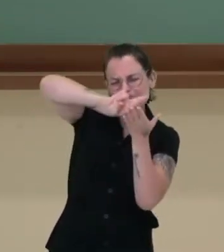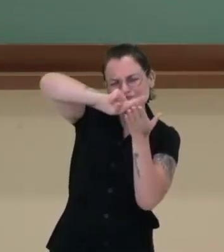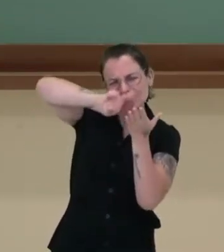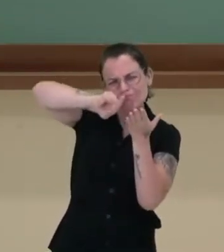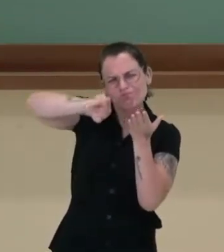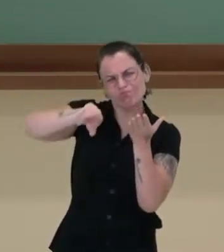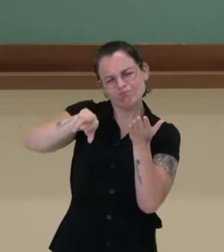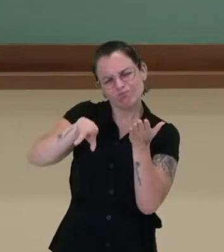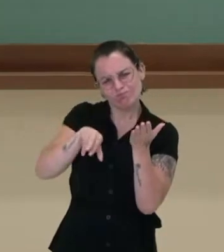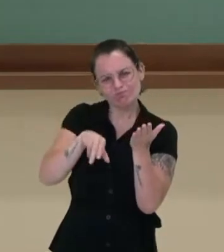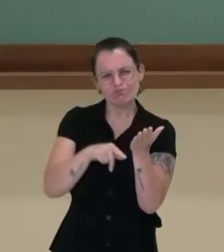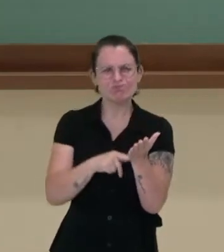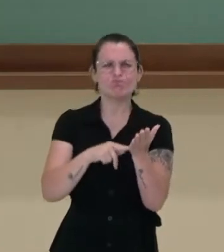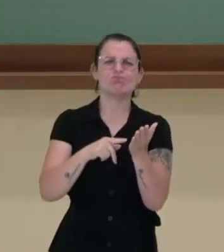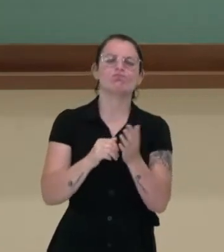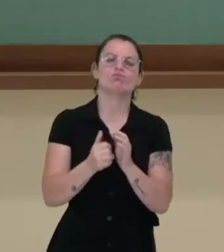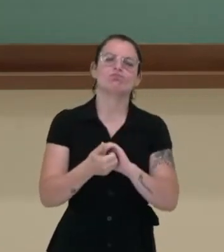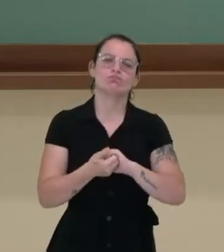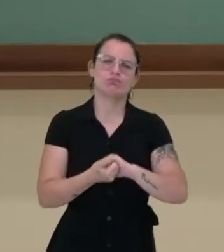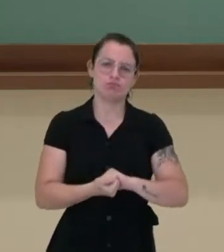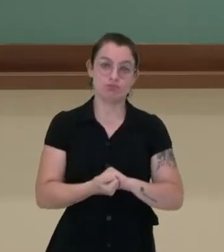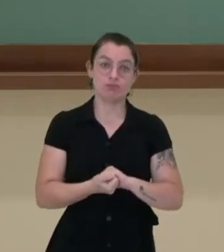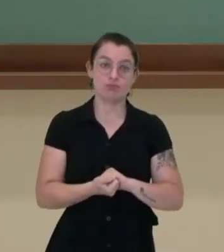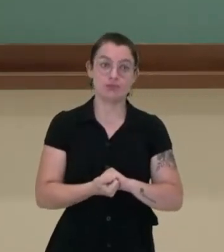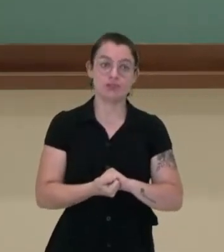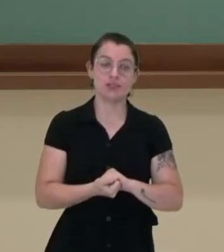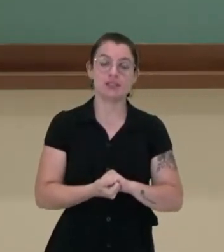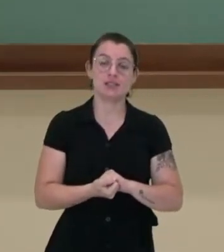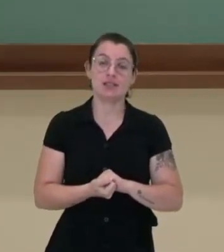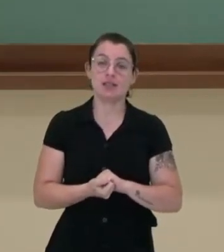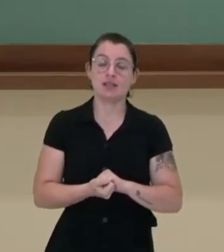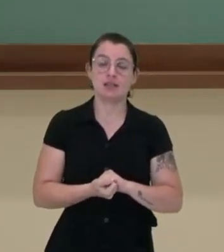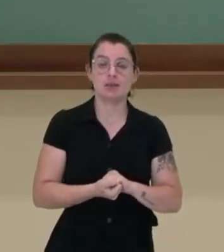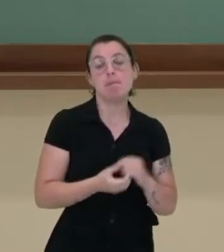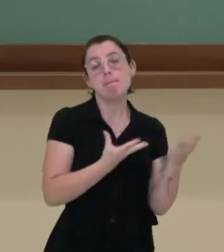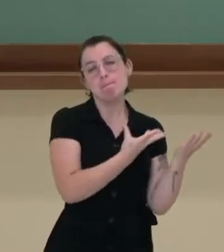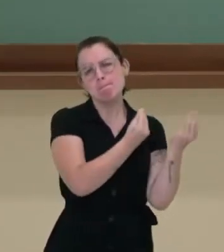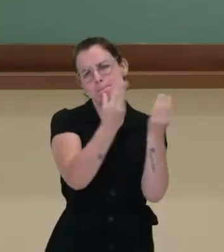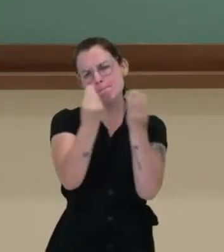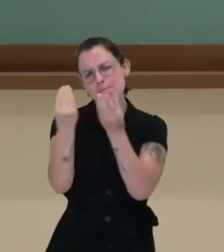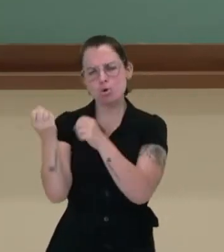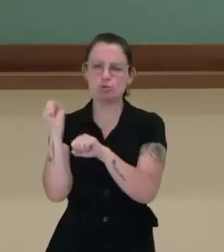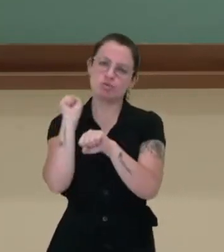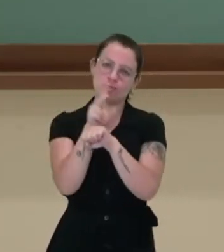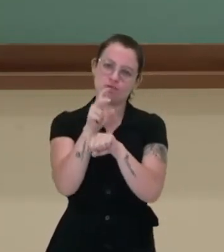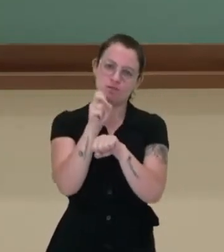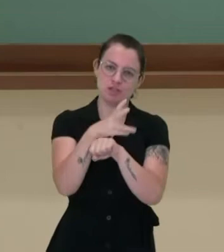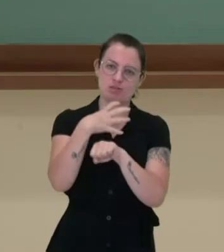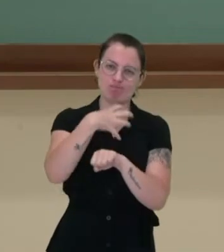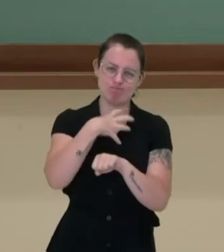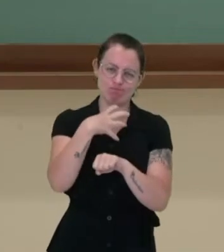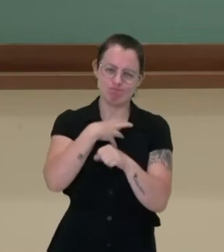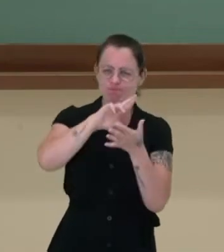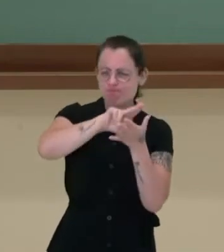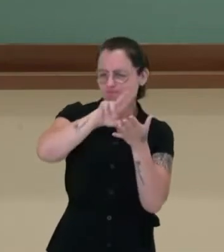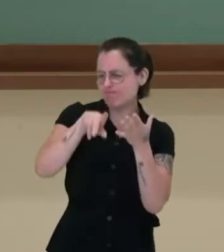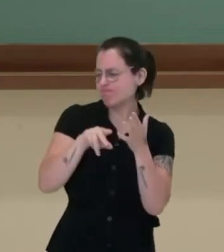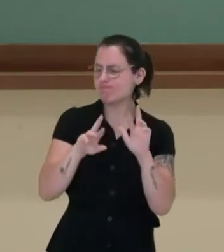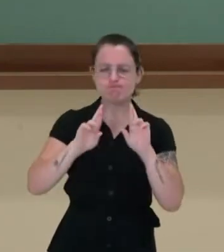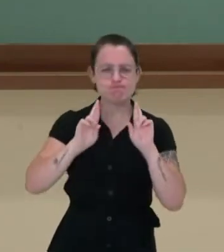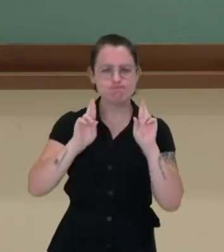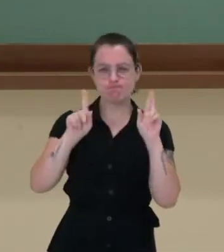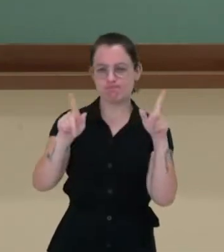retrovírus, papilovírus. Então, tem uma diversidade de vírus e, assim, uma diversidade